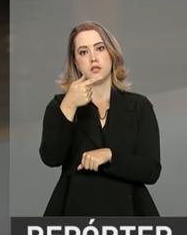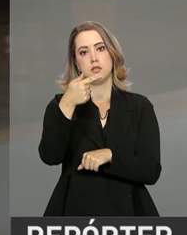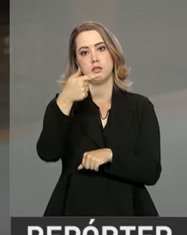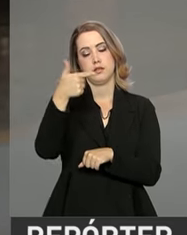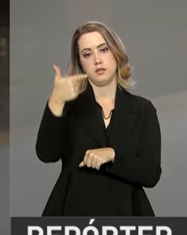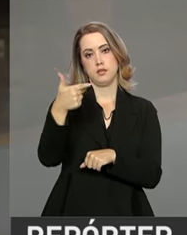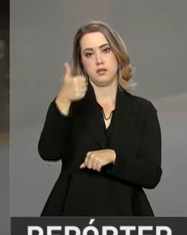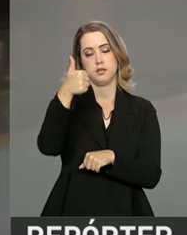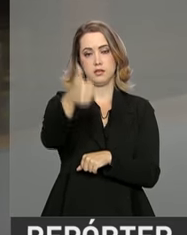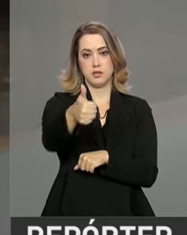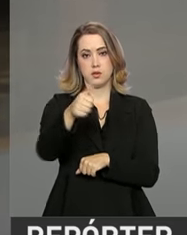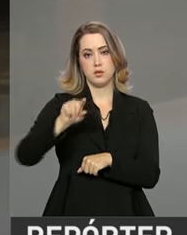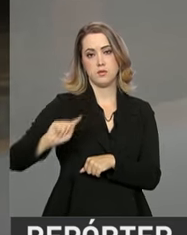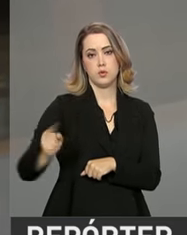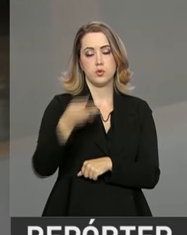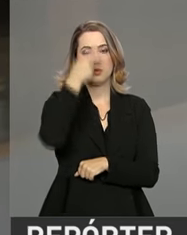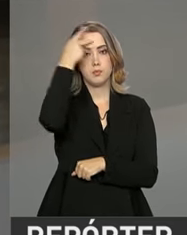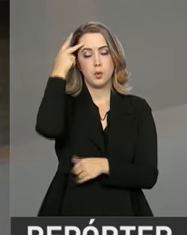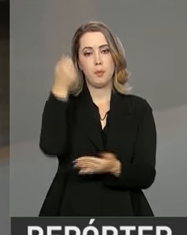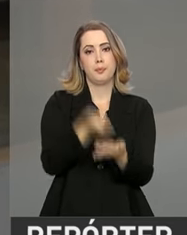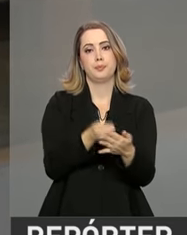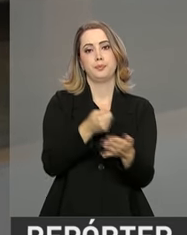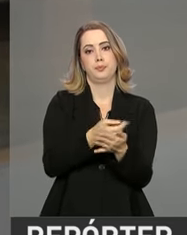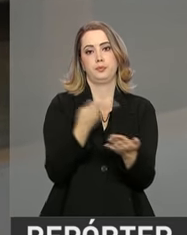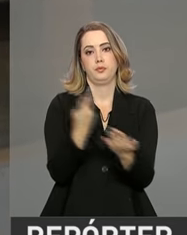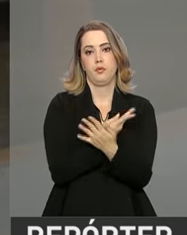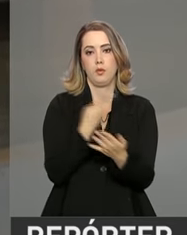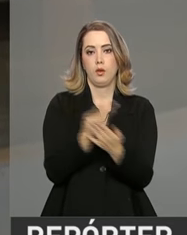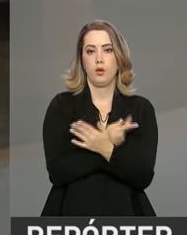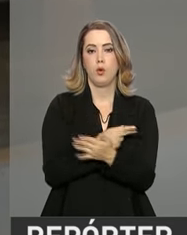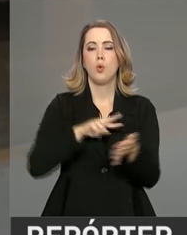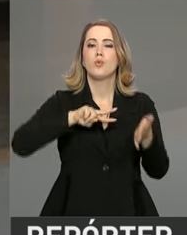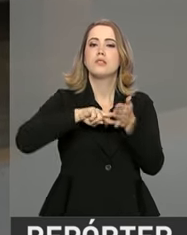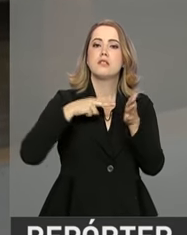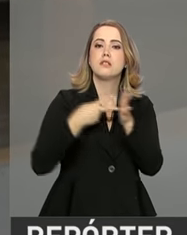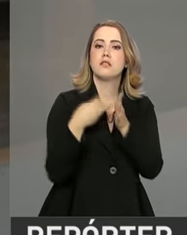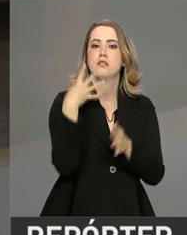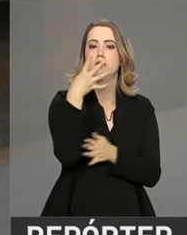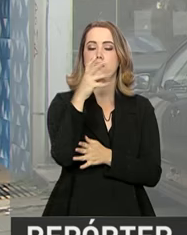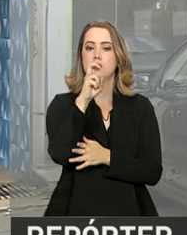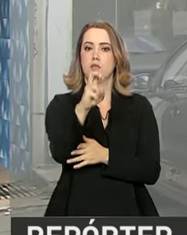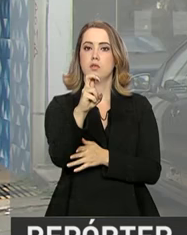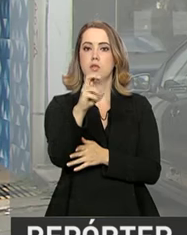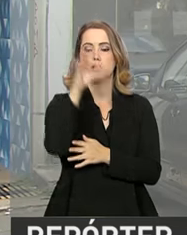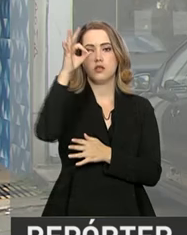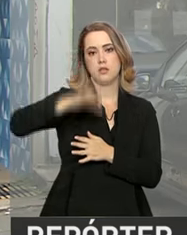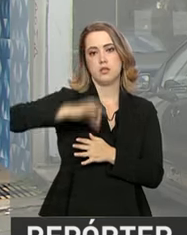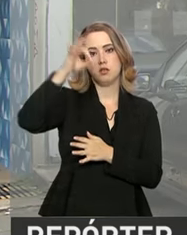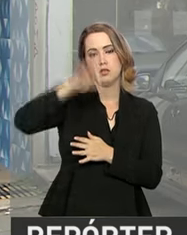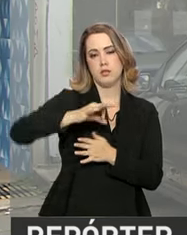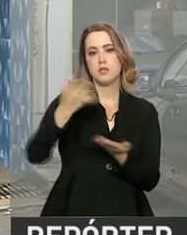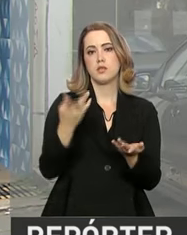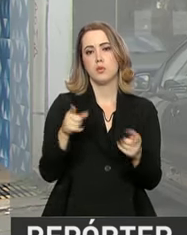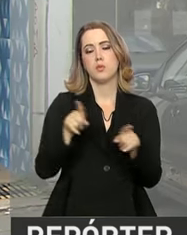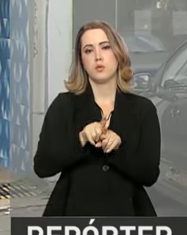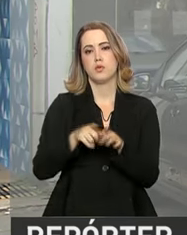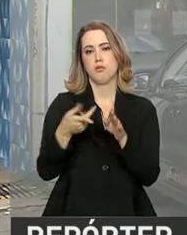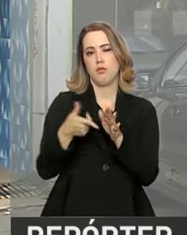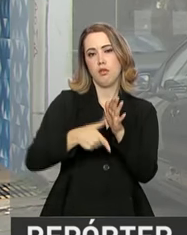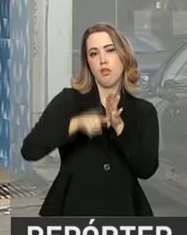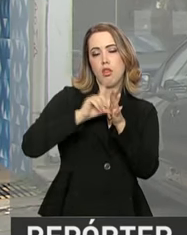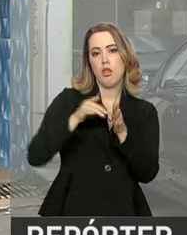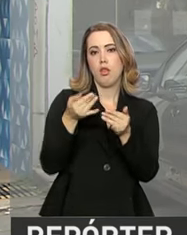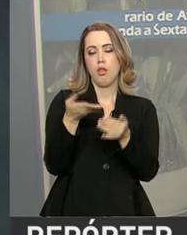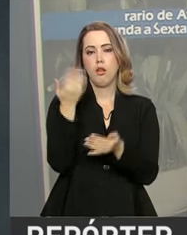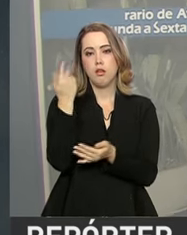de pagamento indevido O que representa 45% dos benefícios concedidos e não 85 81% como havia sido divulgado